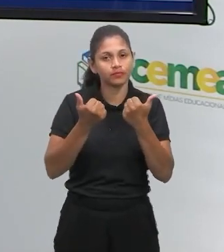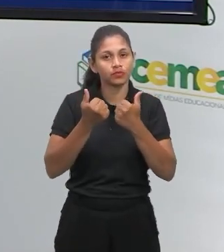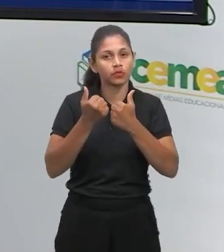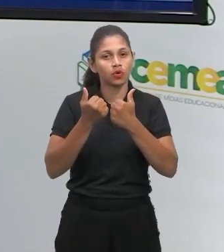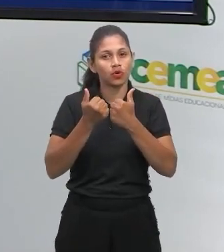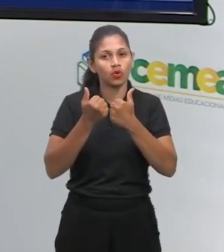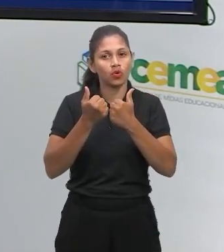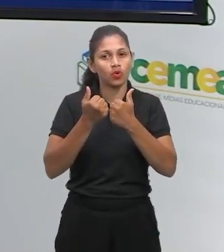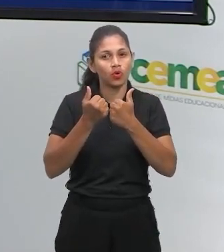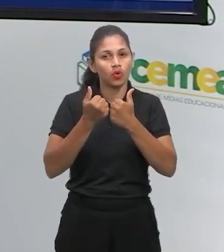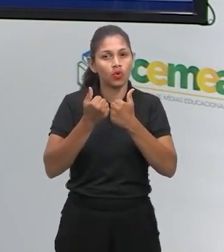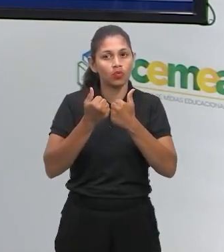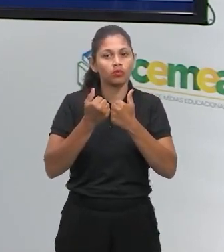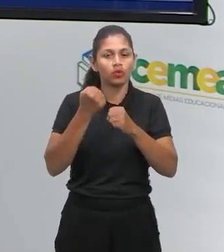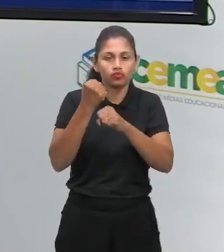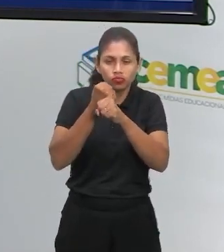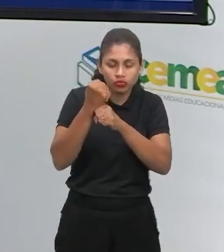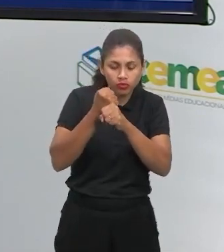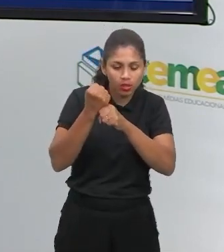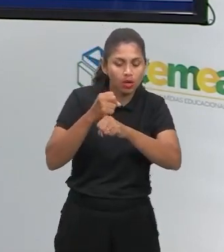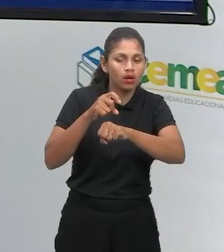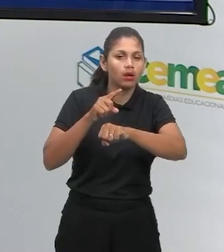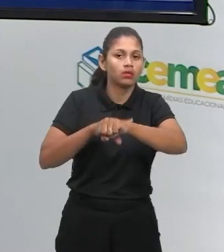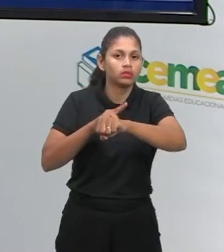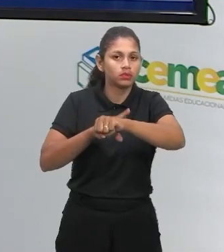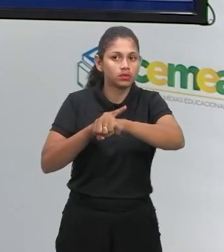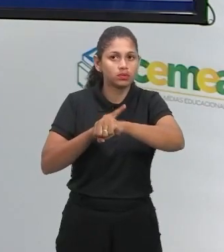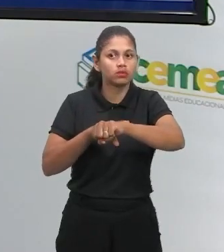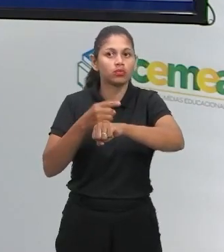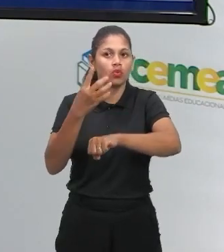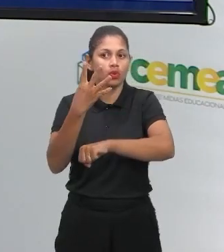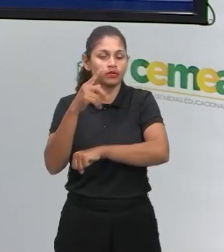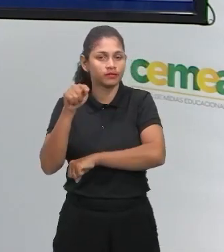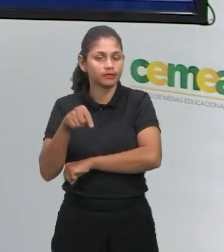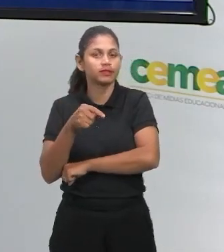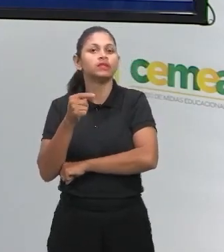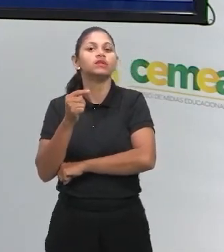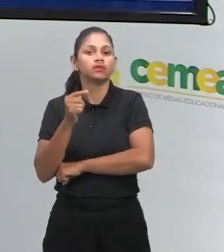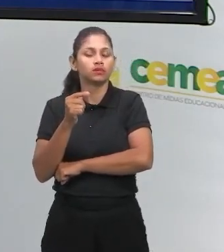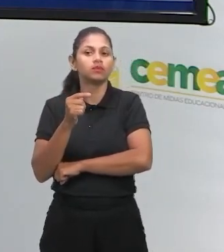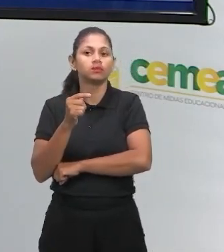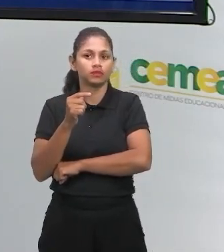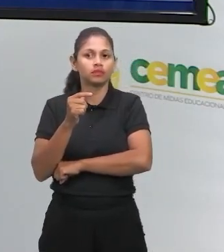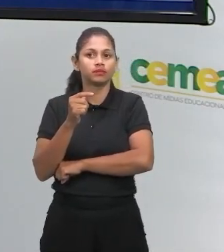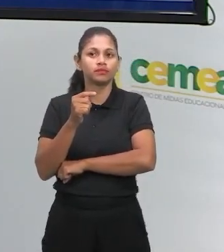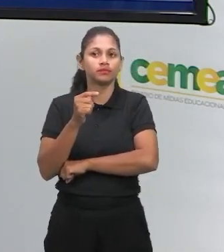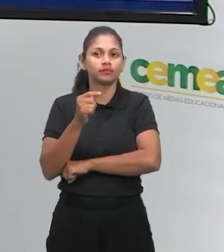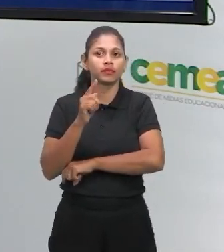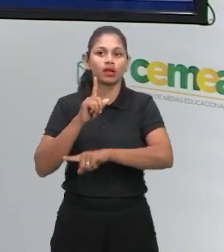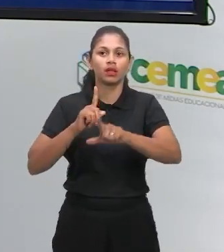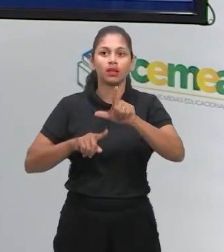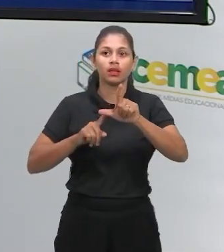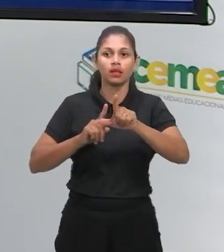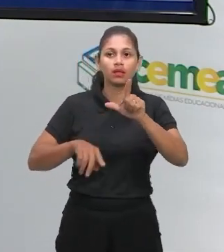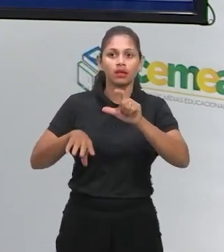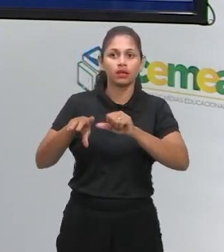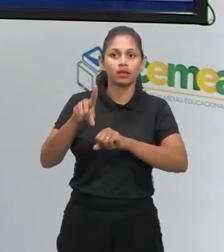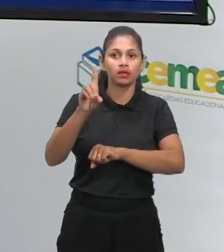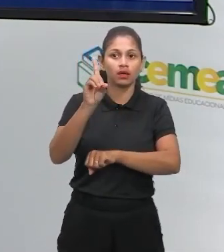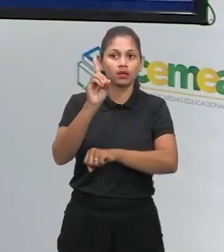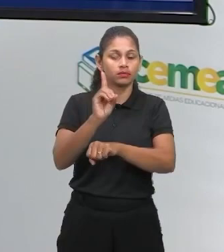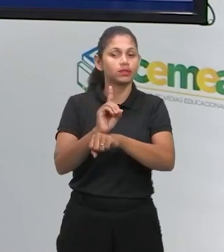chegar nesses 5 km. Para isso, teremos como gabarito a alternativa letra